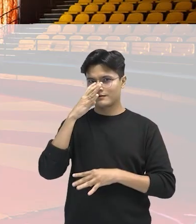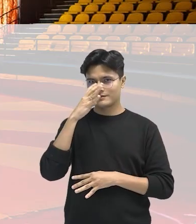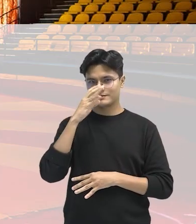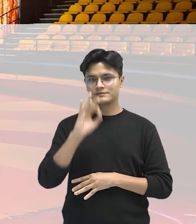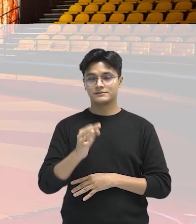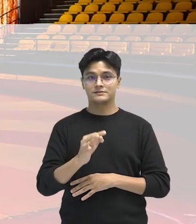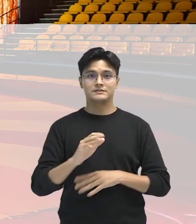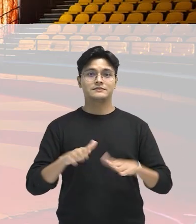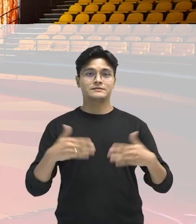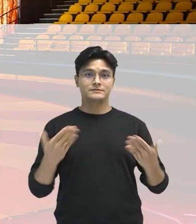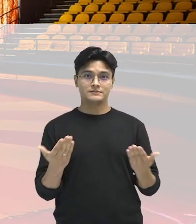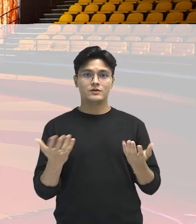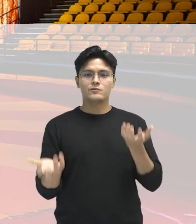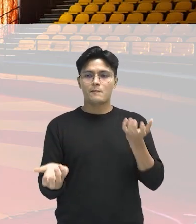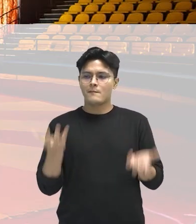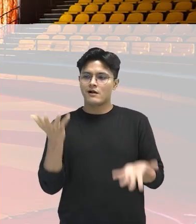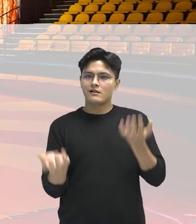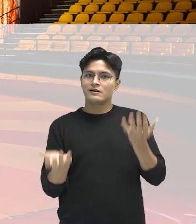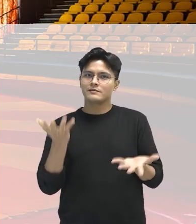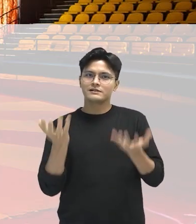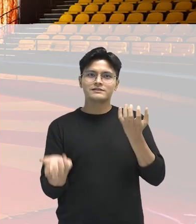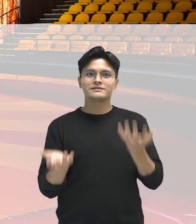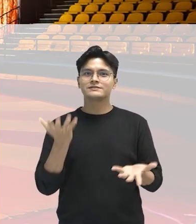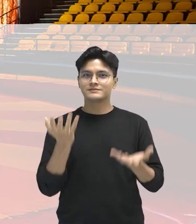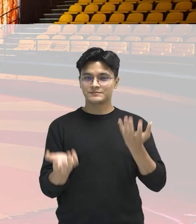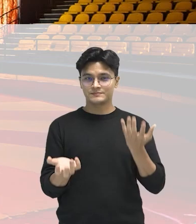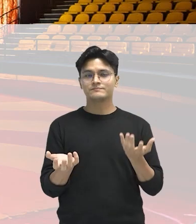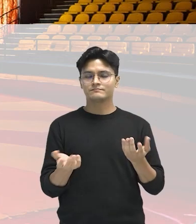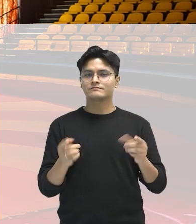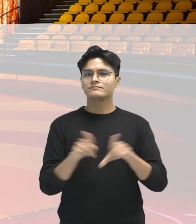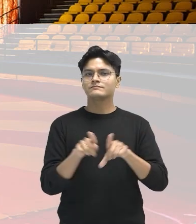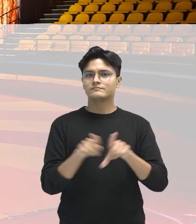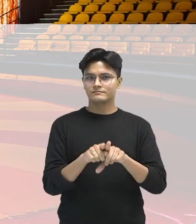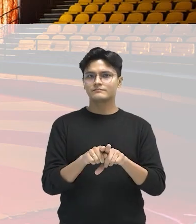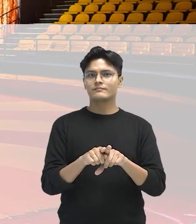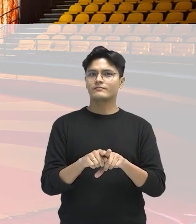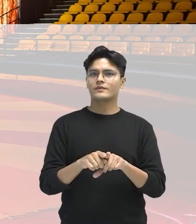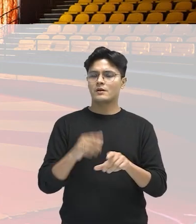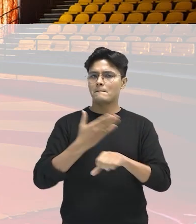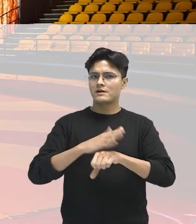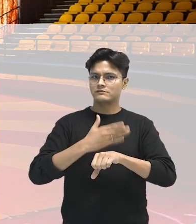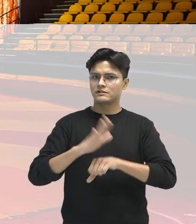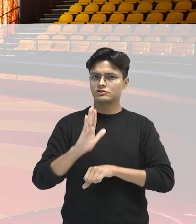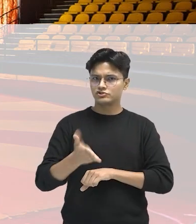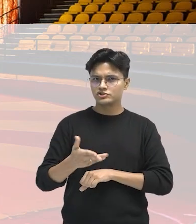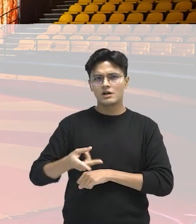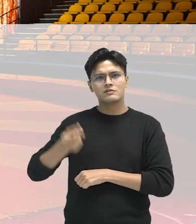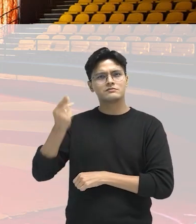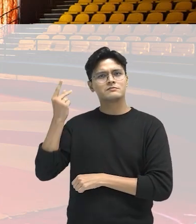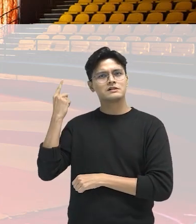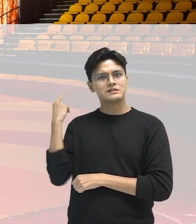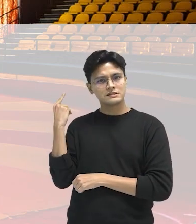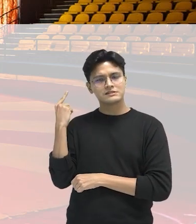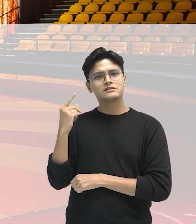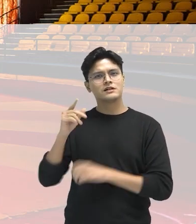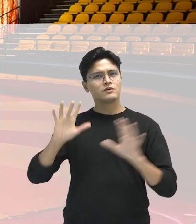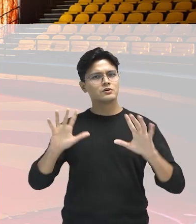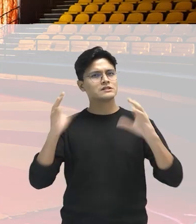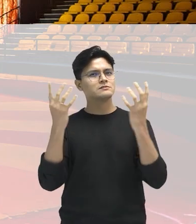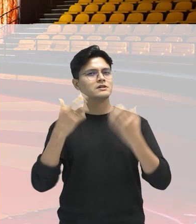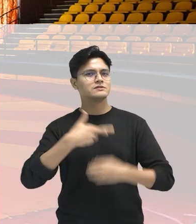o malabarismo é a arte dos malabares, que também já era praticada na antiguidade em